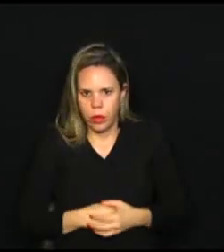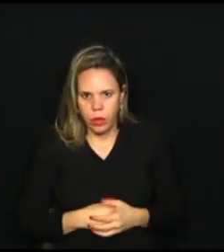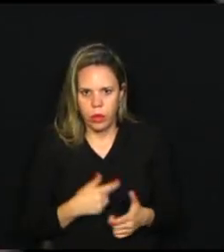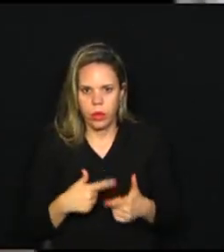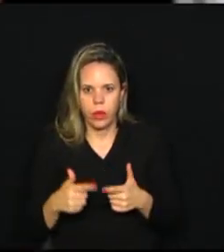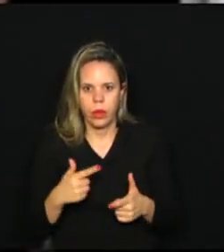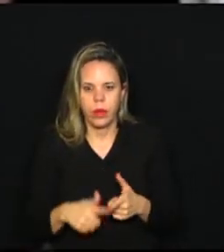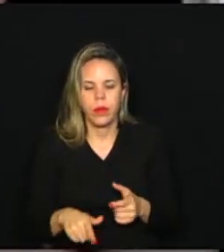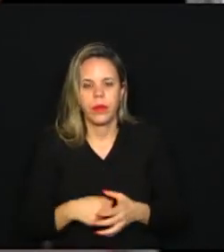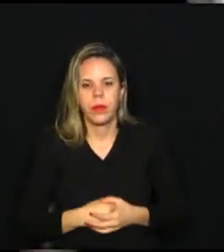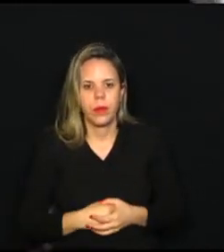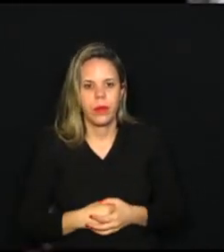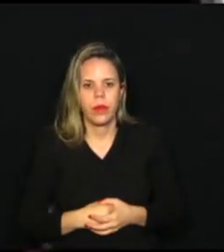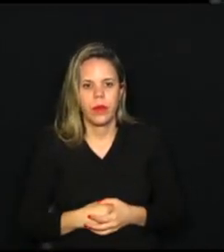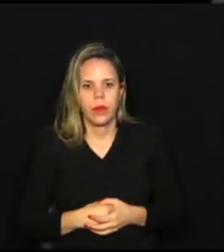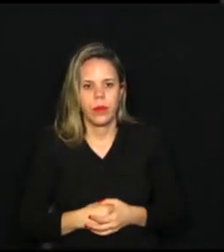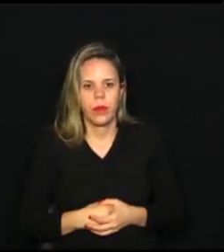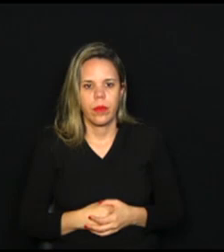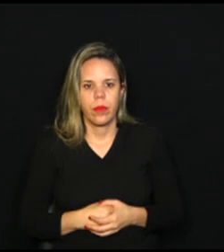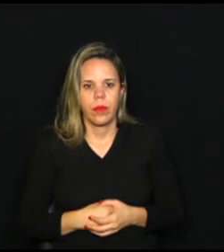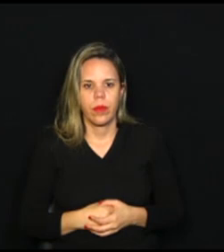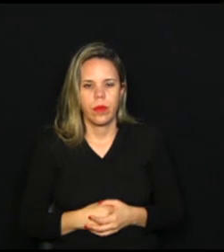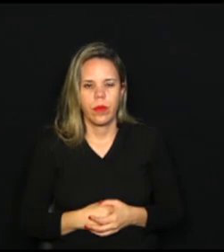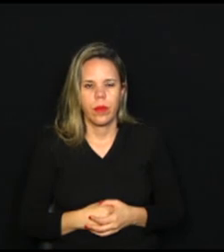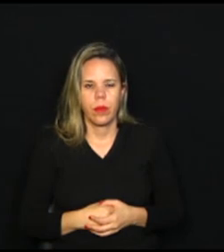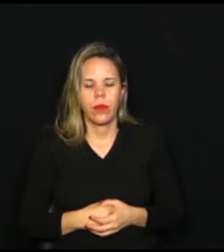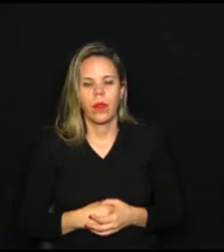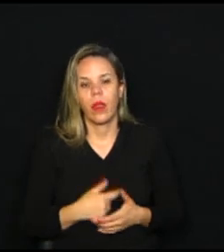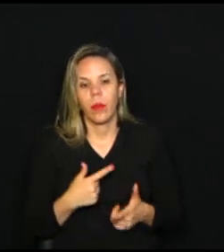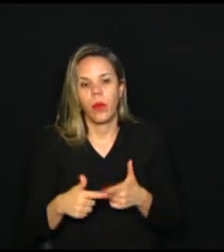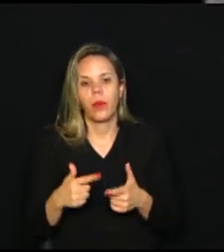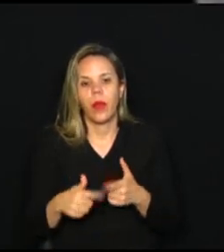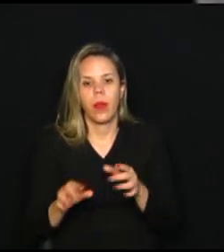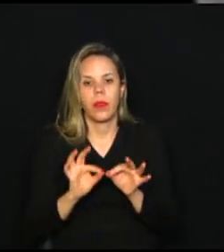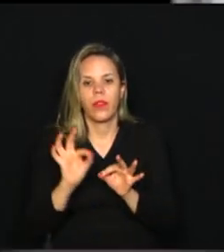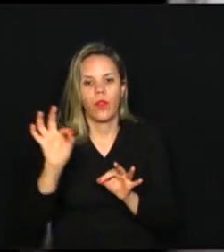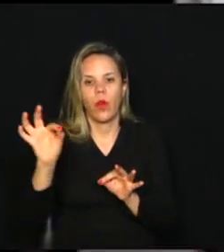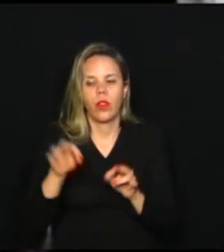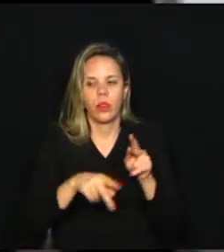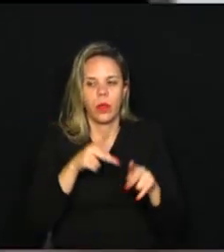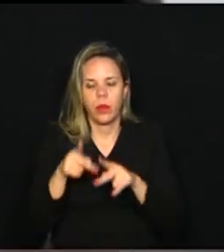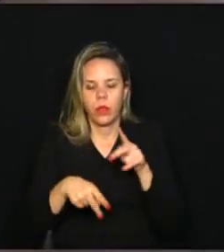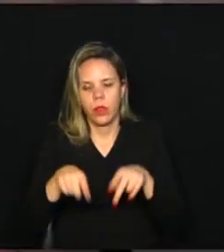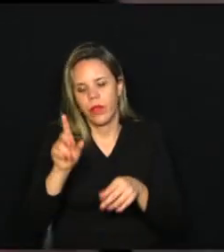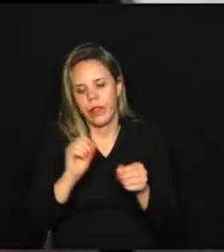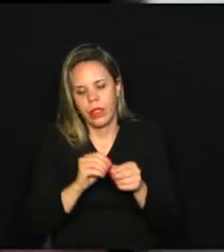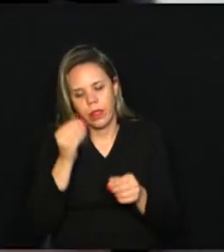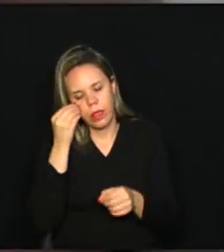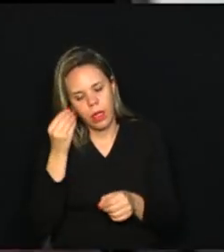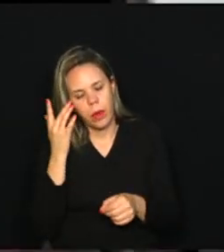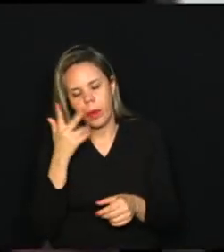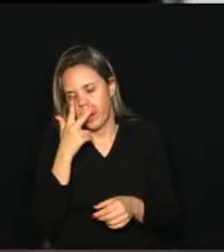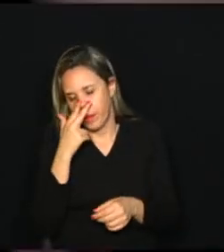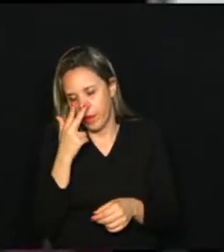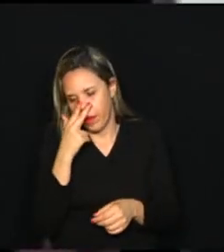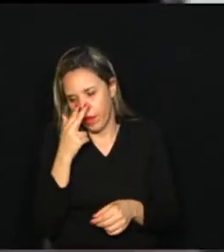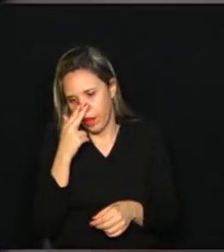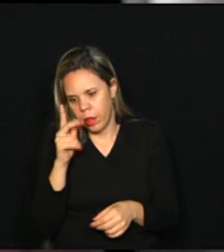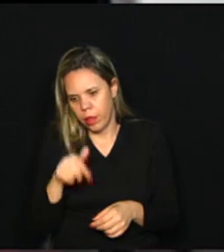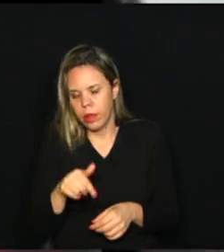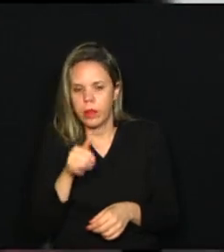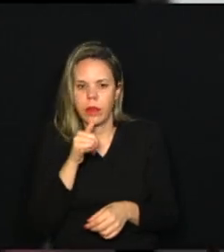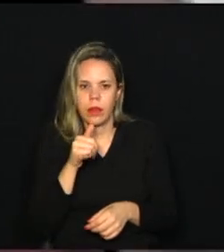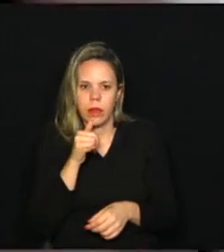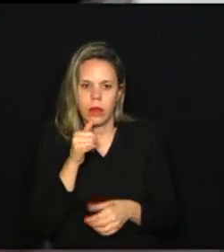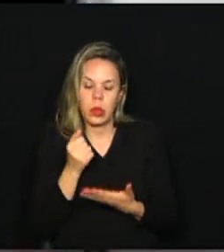problema, né? Eu acho que, para mim, essa centralização pode gerar um problema. Quando a gente cria, parece que é um plus é